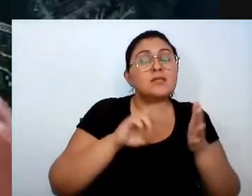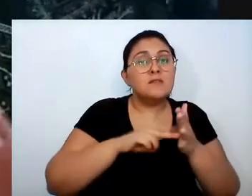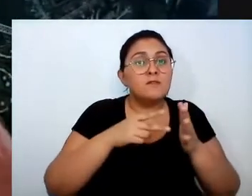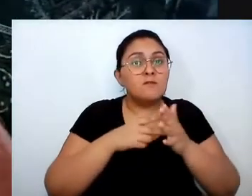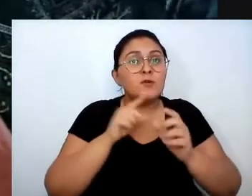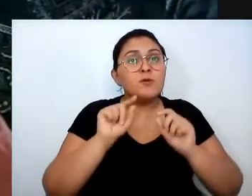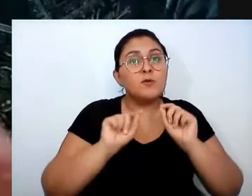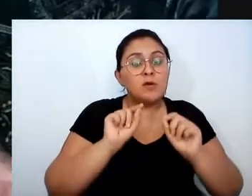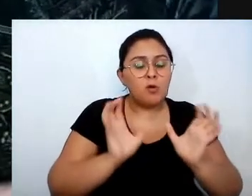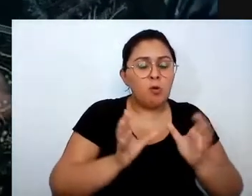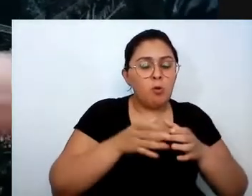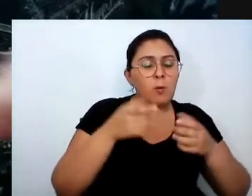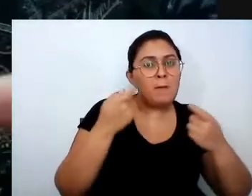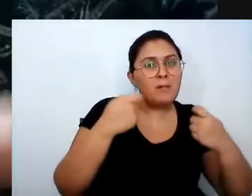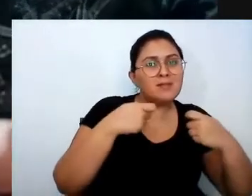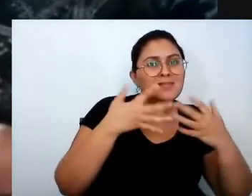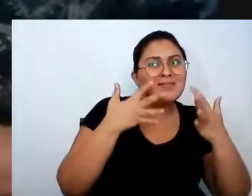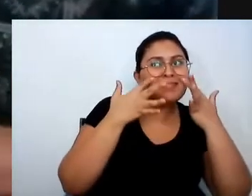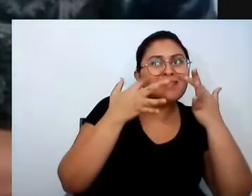E emoção. Sim.